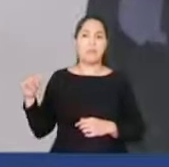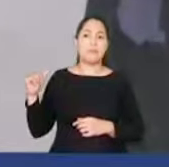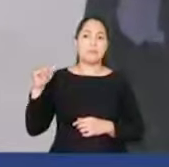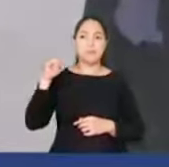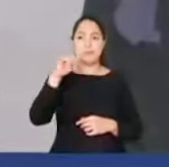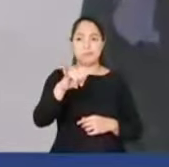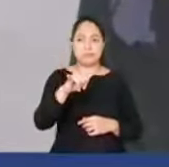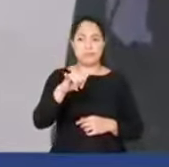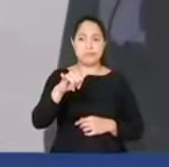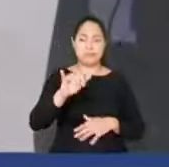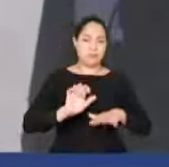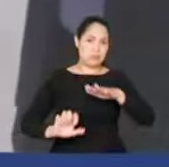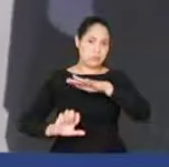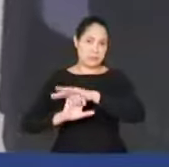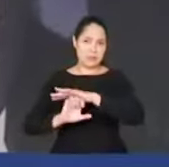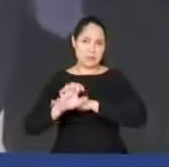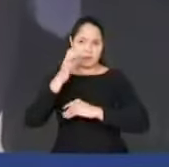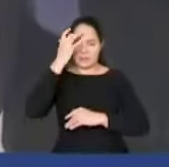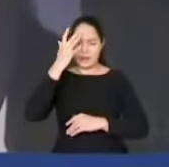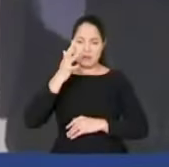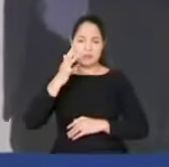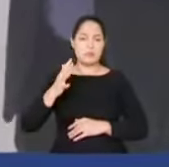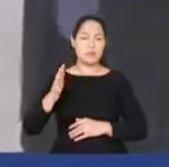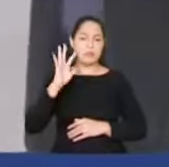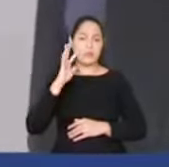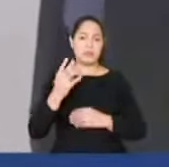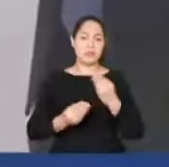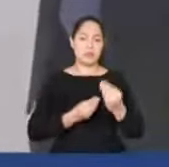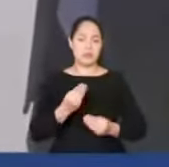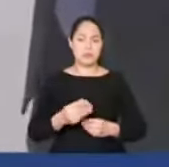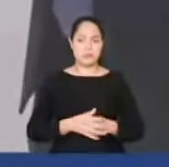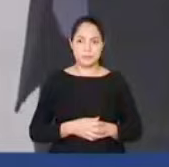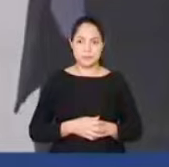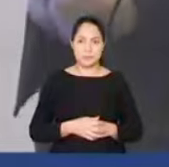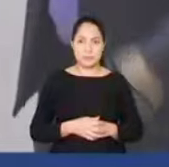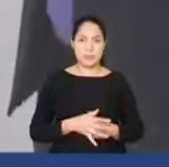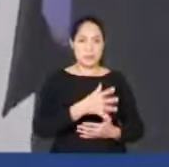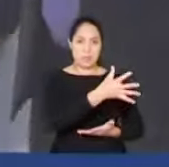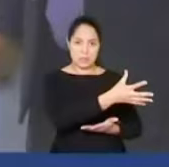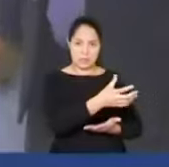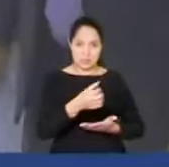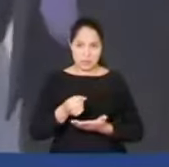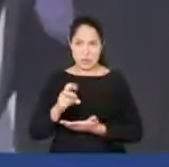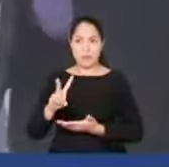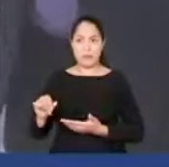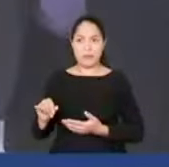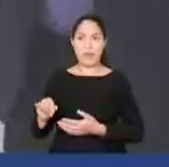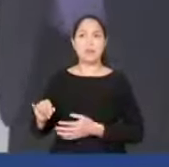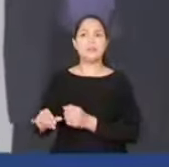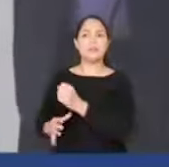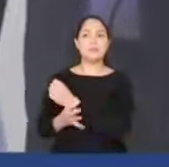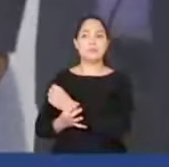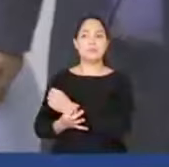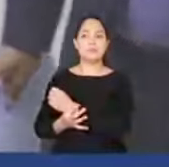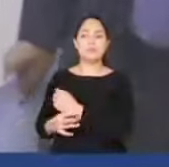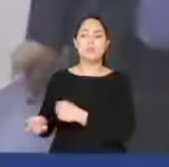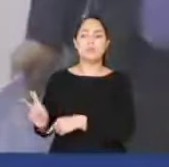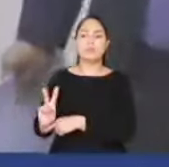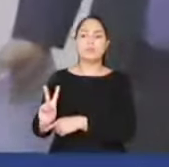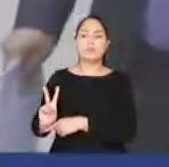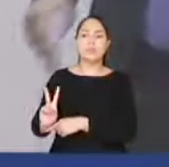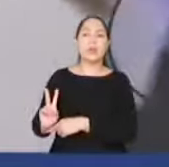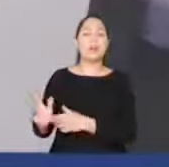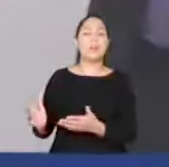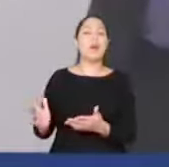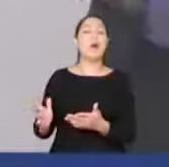Vai, assim que receber o pet do tutor, coloca um rastreador, quando devolver, retira. Não dá para ter uma insegurança,